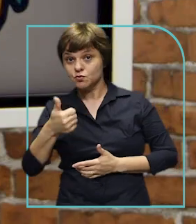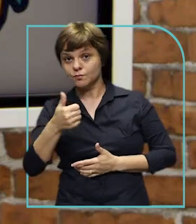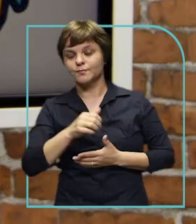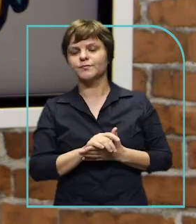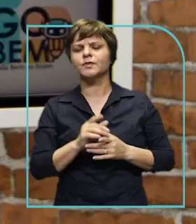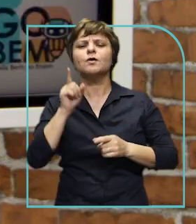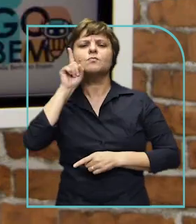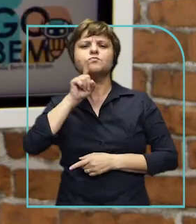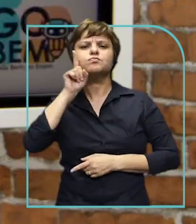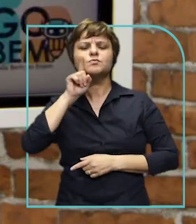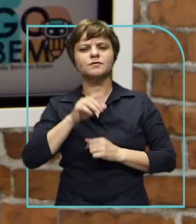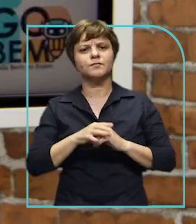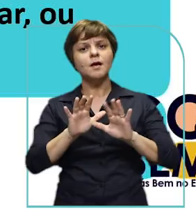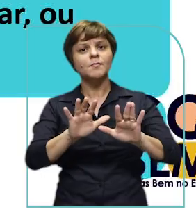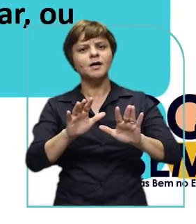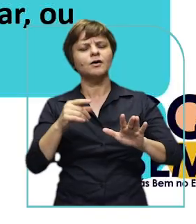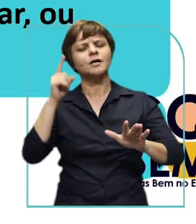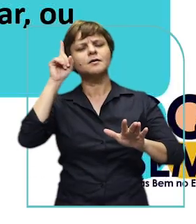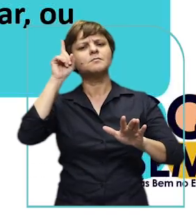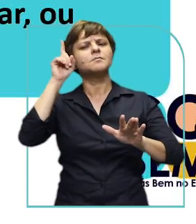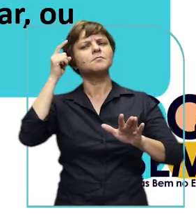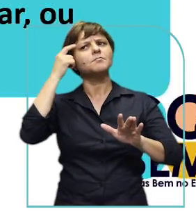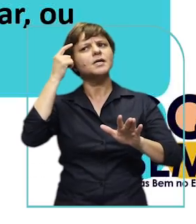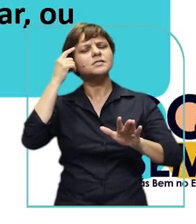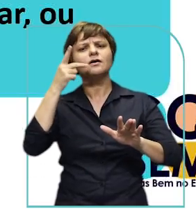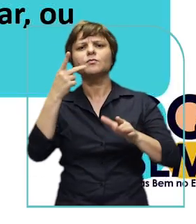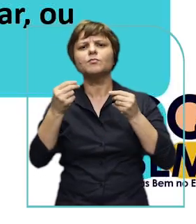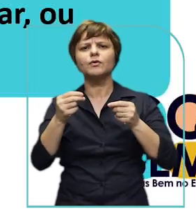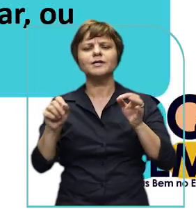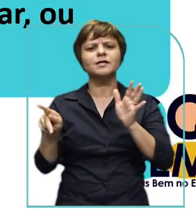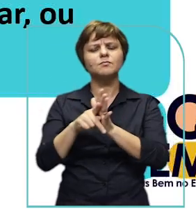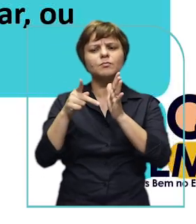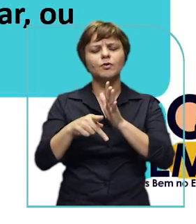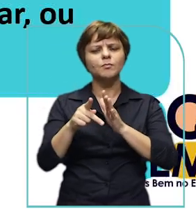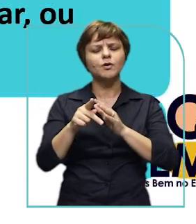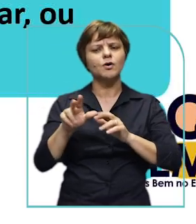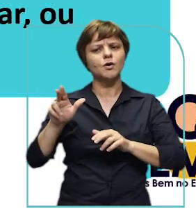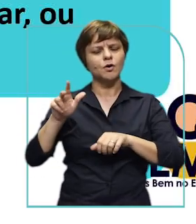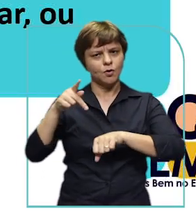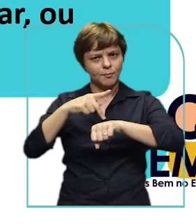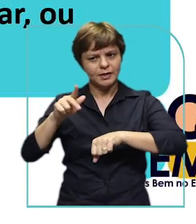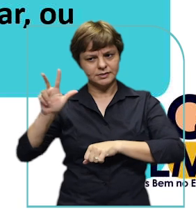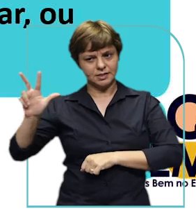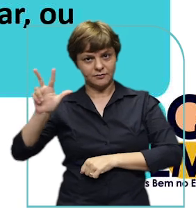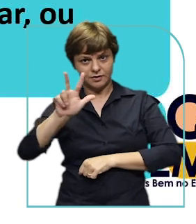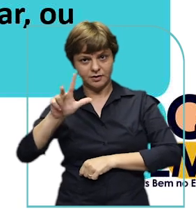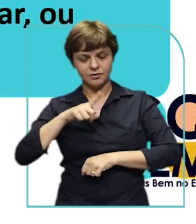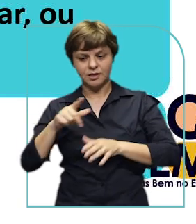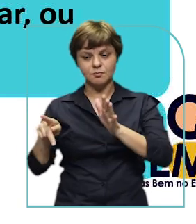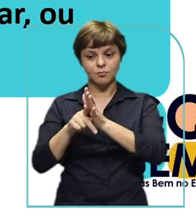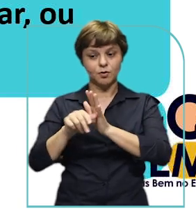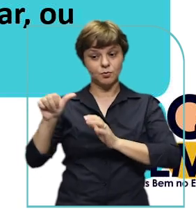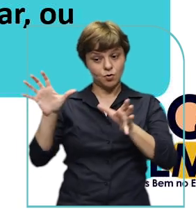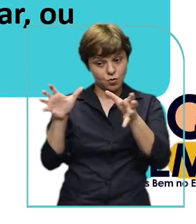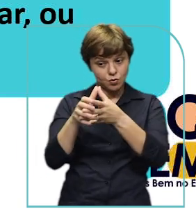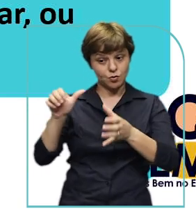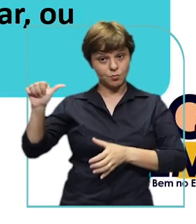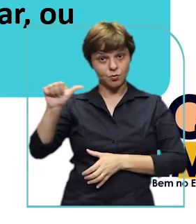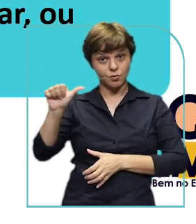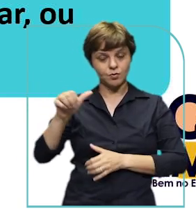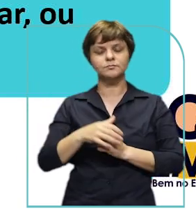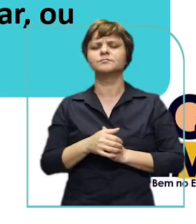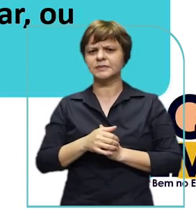pensar um pouquinho aqui o que o Afeganistão tem a ver com o Talibã. É um grupo extremista